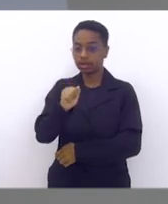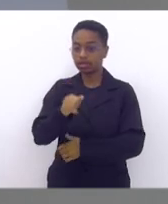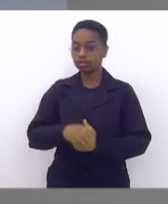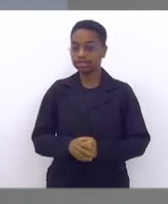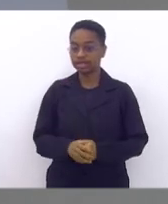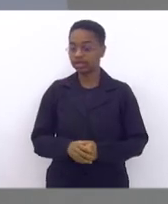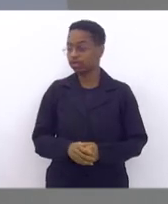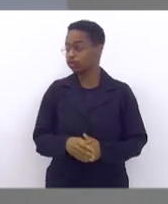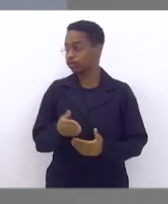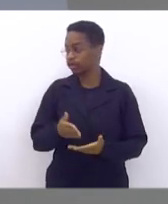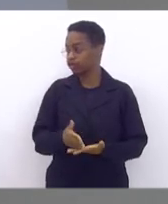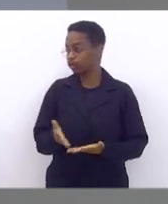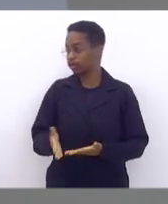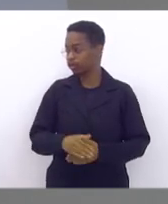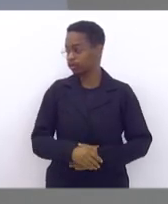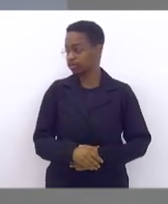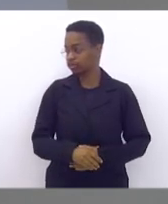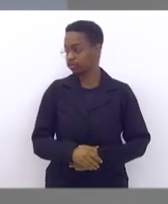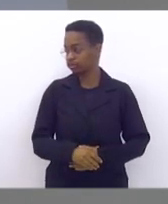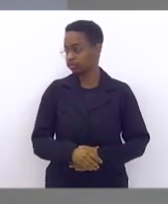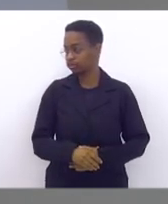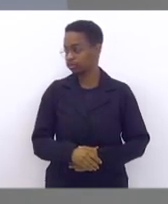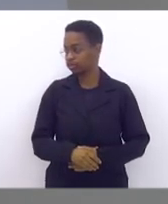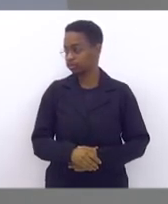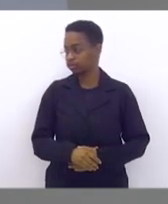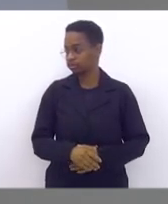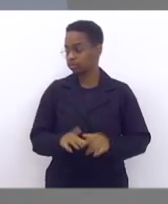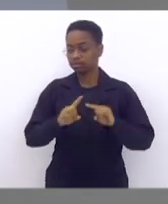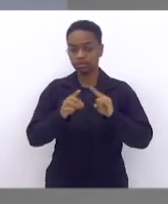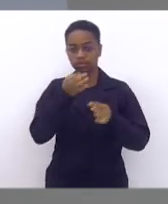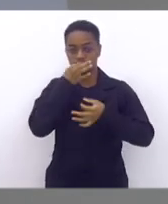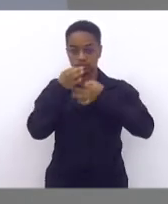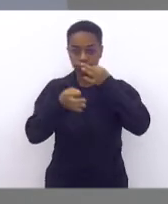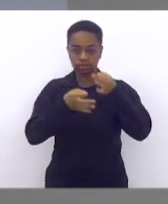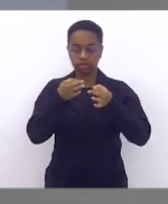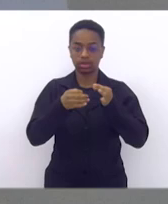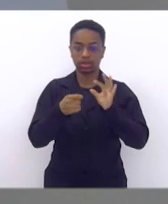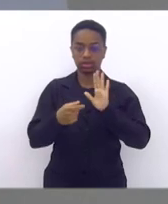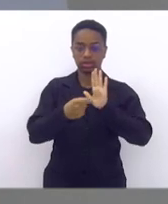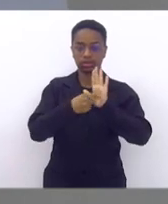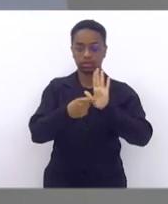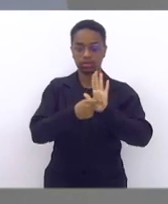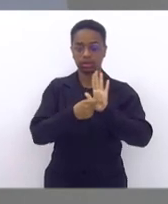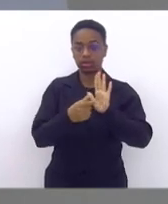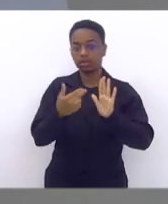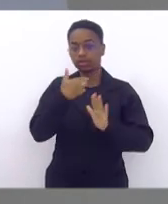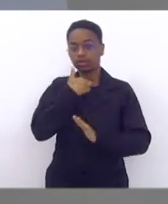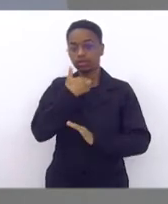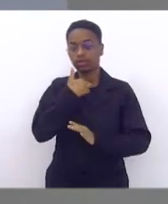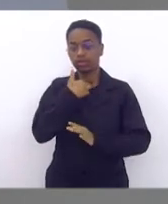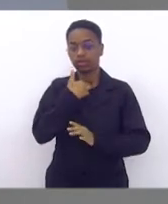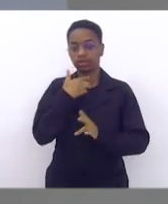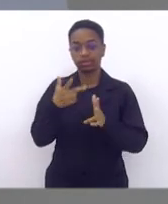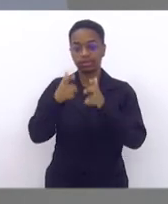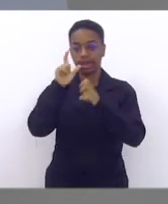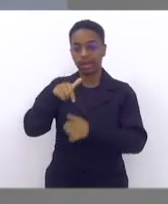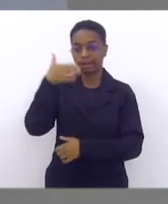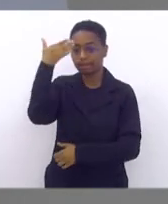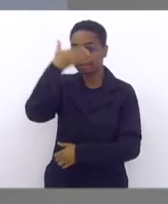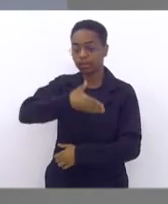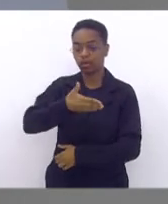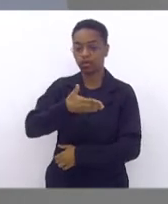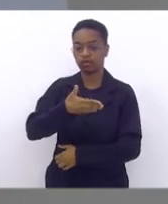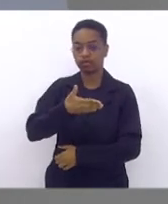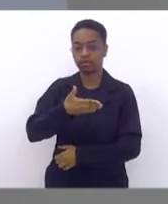ruim ali, mas, assim, apenas uma foto sugerida por um algoritmo, ela não pode ser considerada como prova